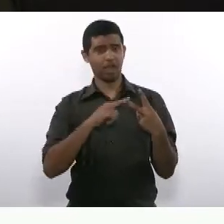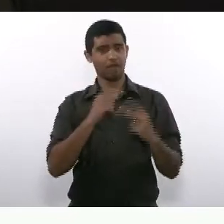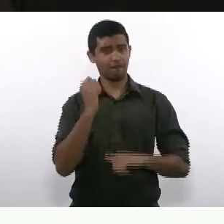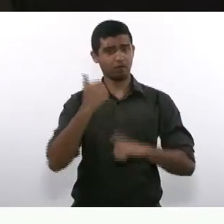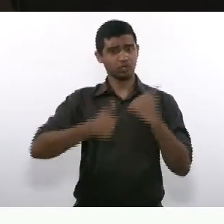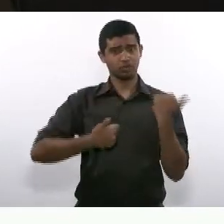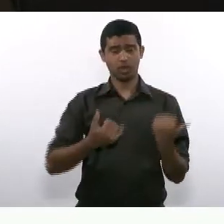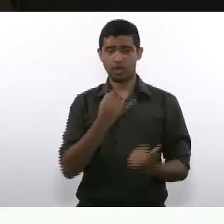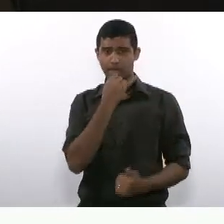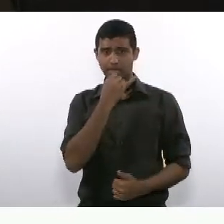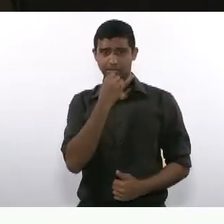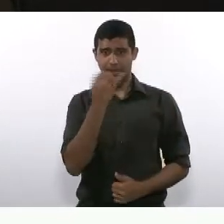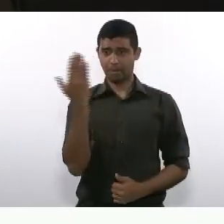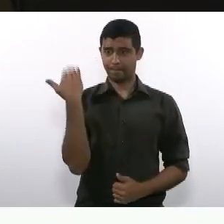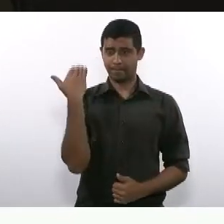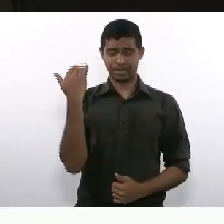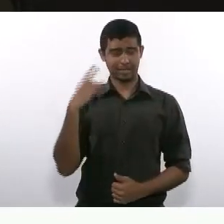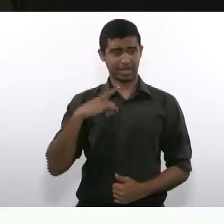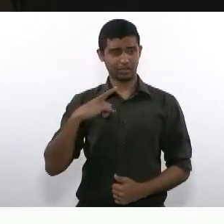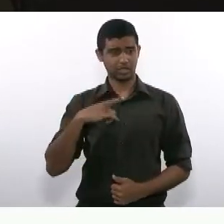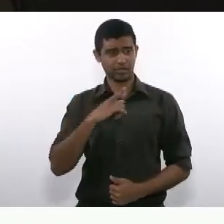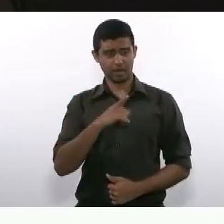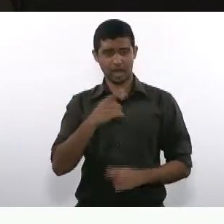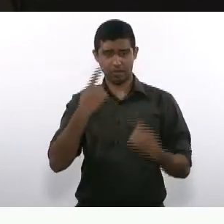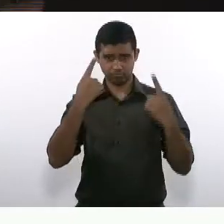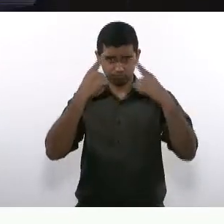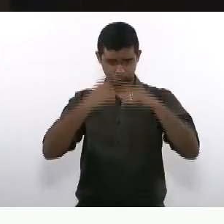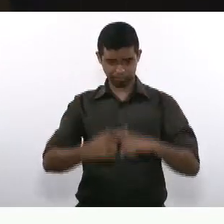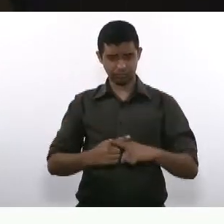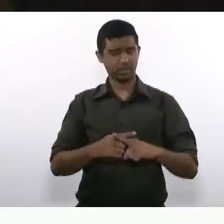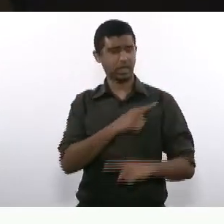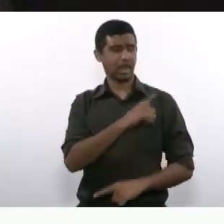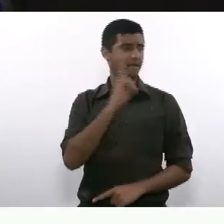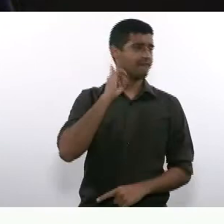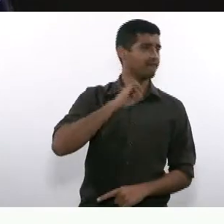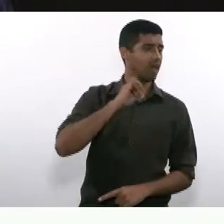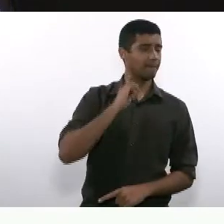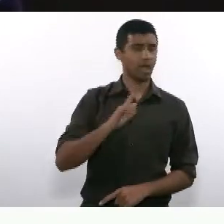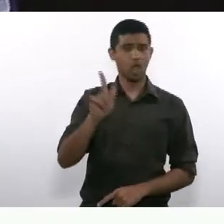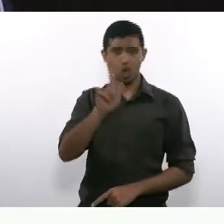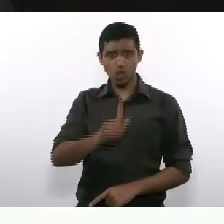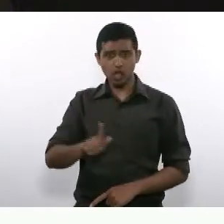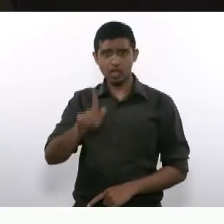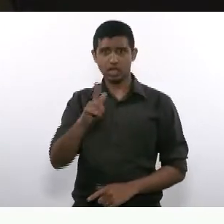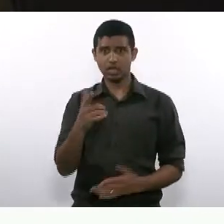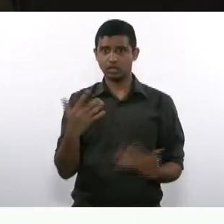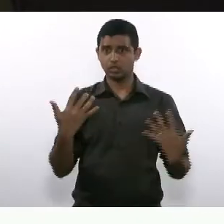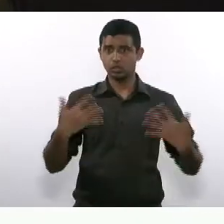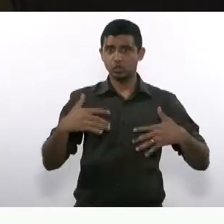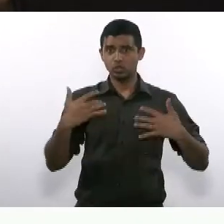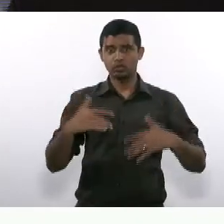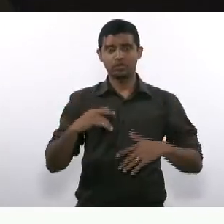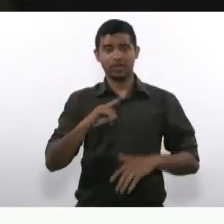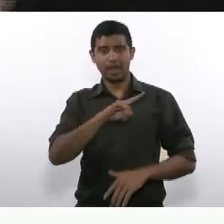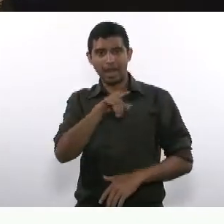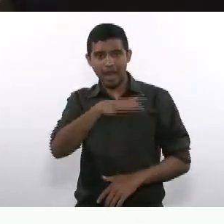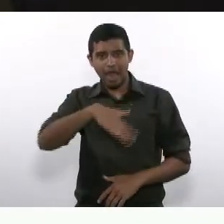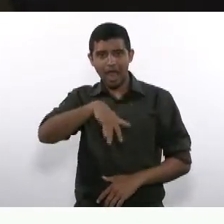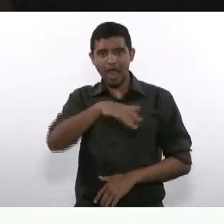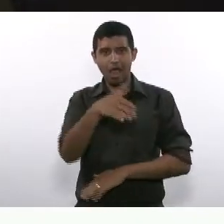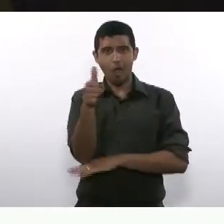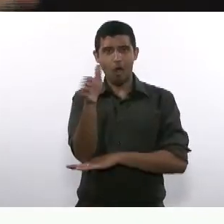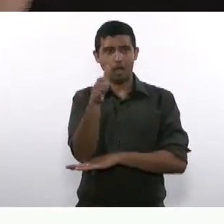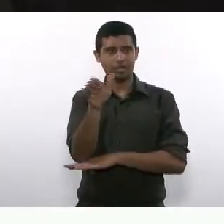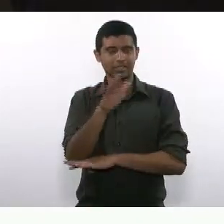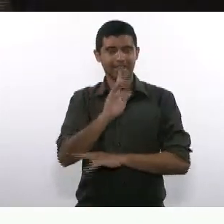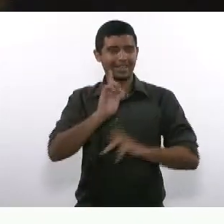Maracanã, do Grêmio com o Flamengo, quer dizer, a rede hoteleira ficou rindo de orelha a orelha. Entendeu? Quando chega na